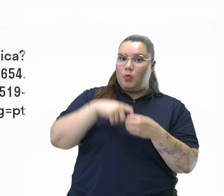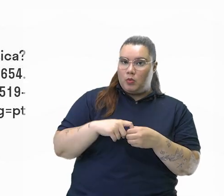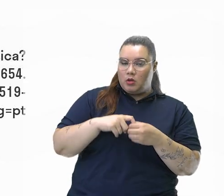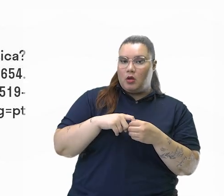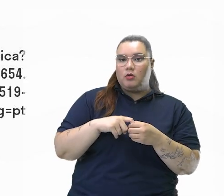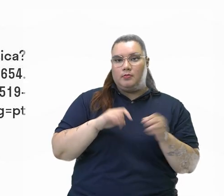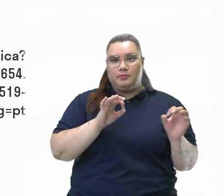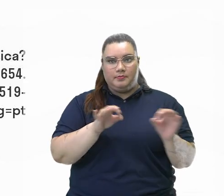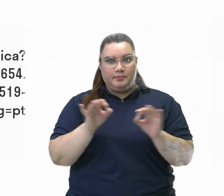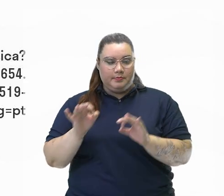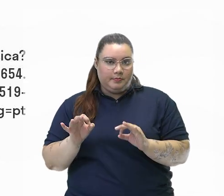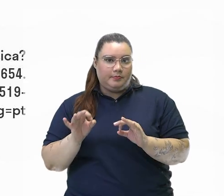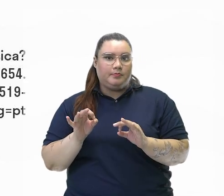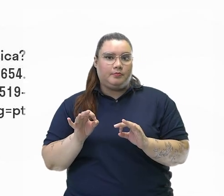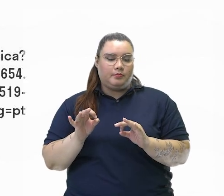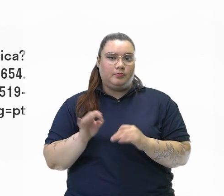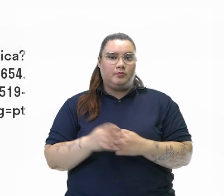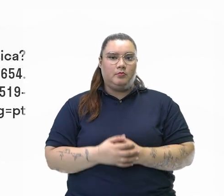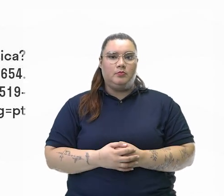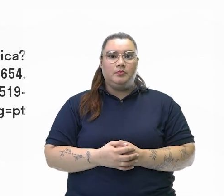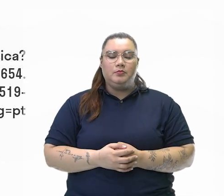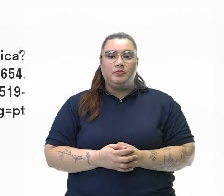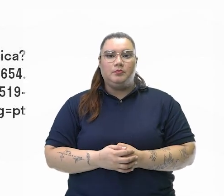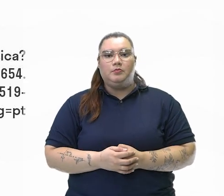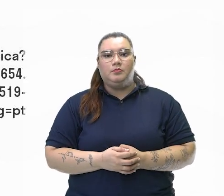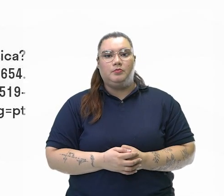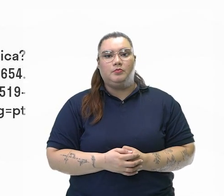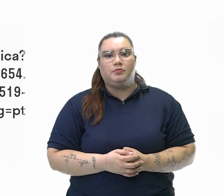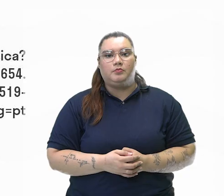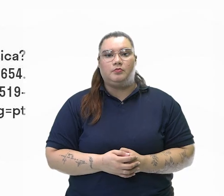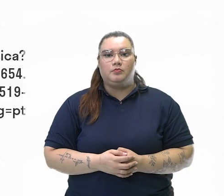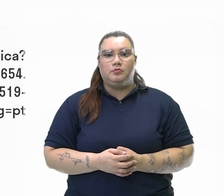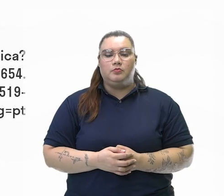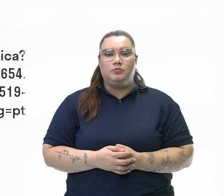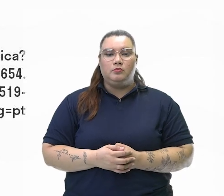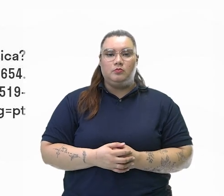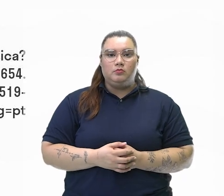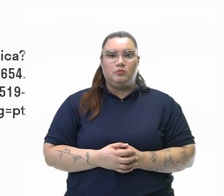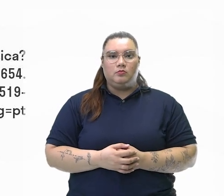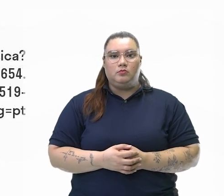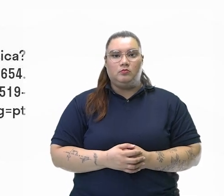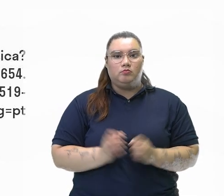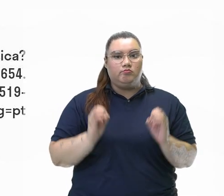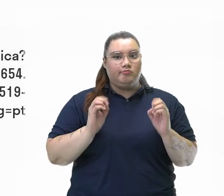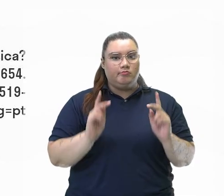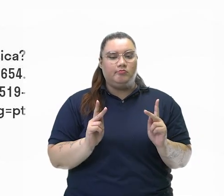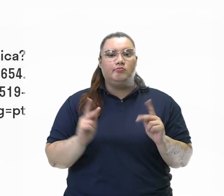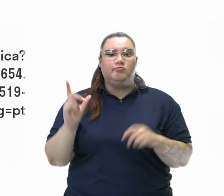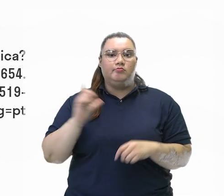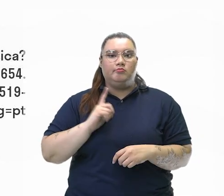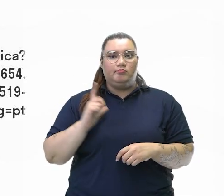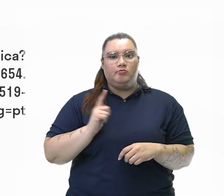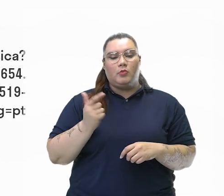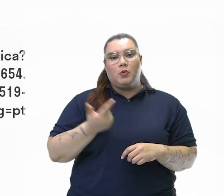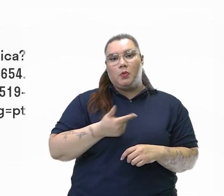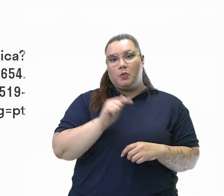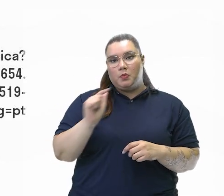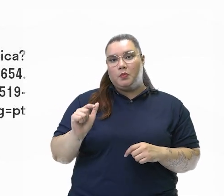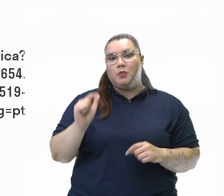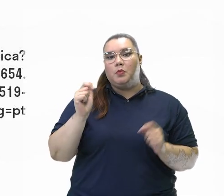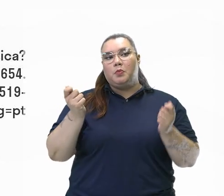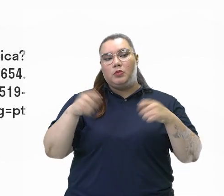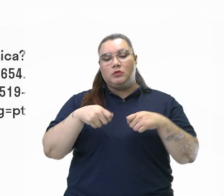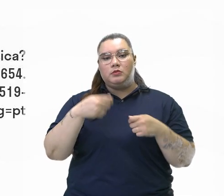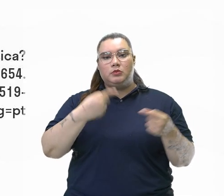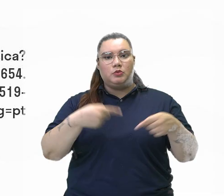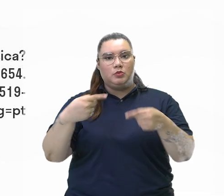né, de maneira microscópica, mas de maneira macroscópica não serão. Então, nós temos aí mais uma